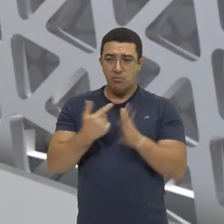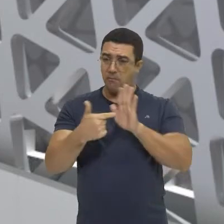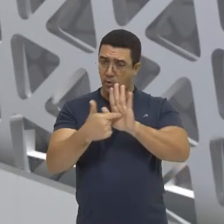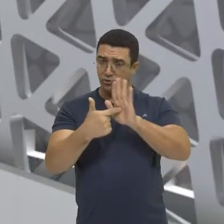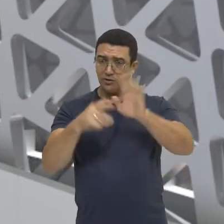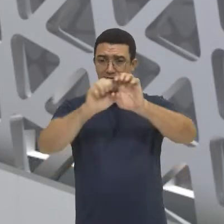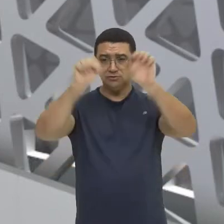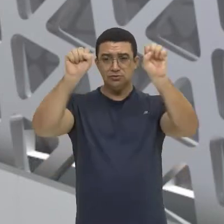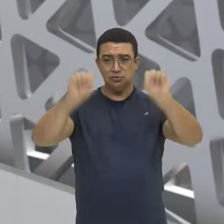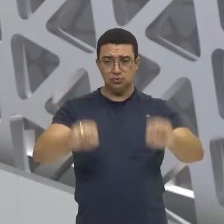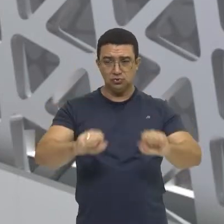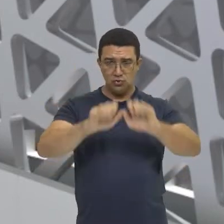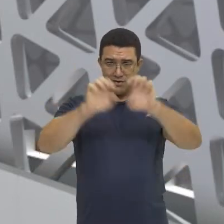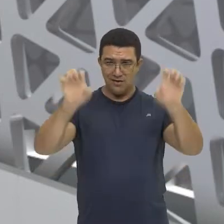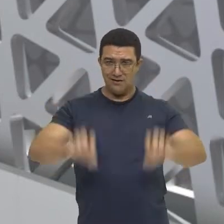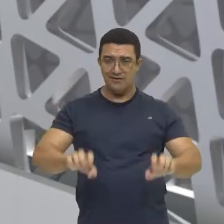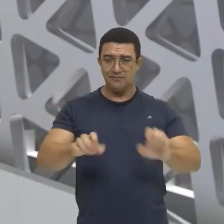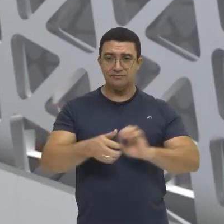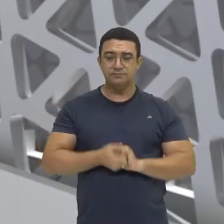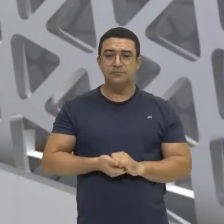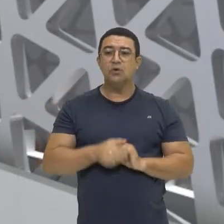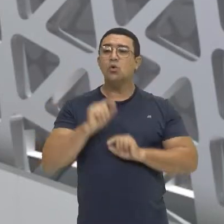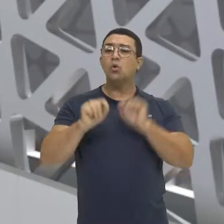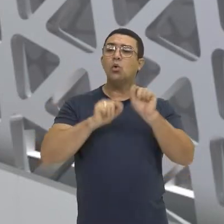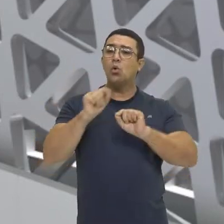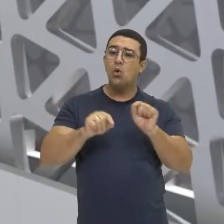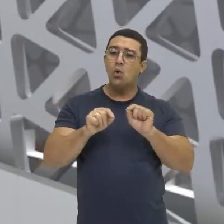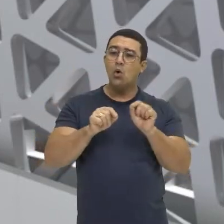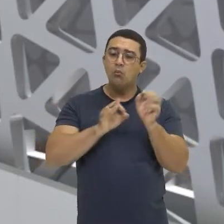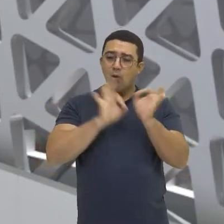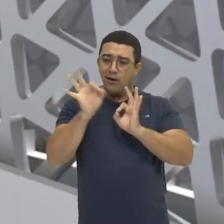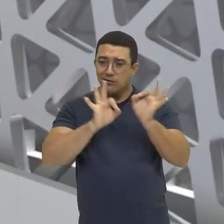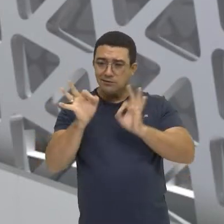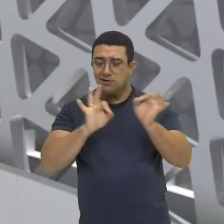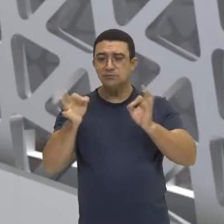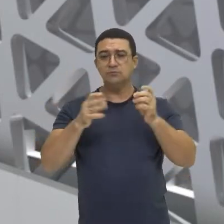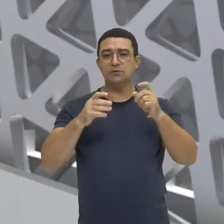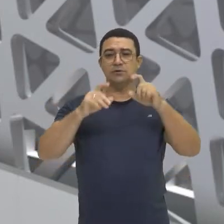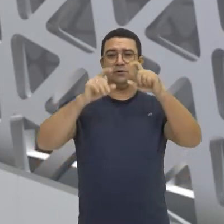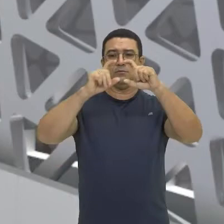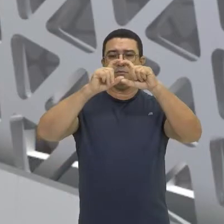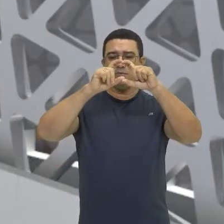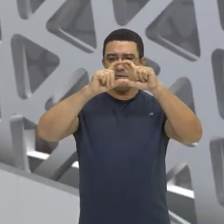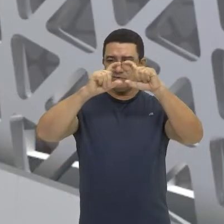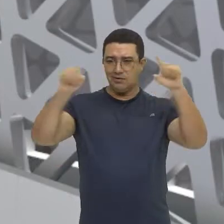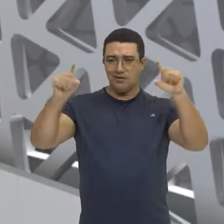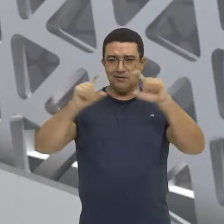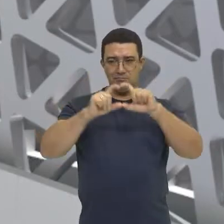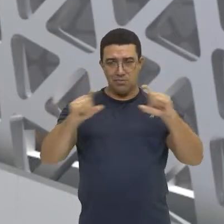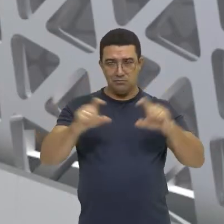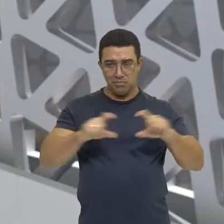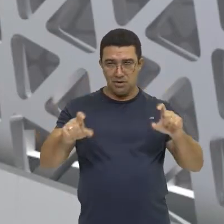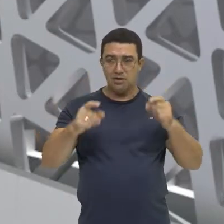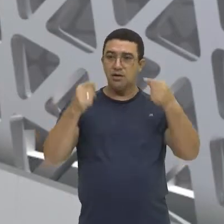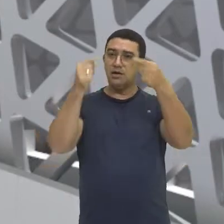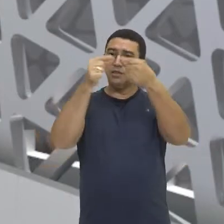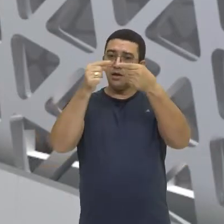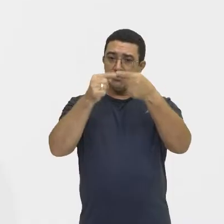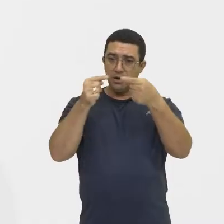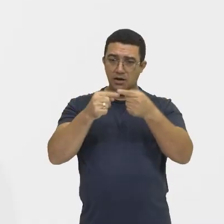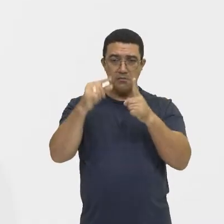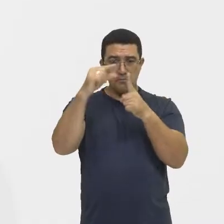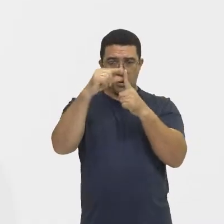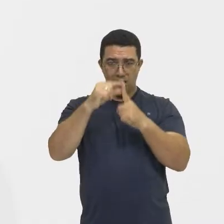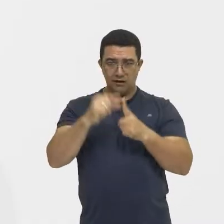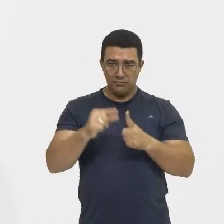estrutura, né? Como é que está organizado aí as estrofes, as rimas, né? Vamos